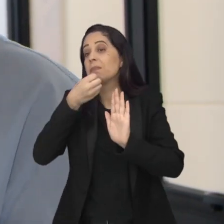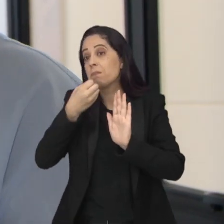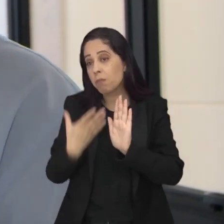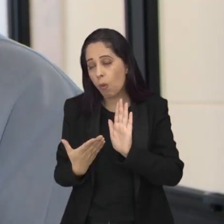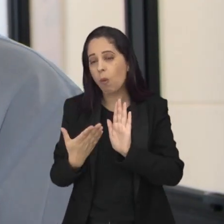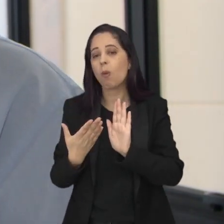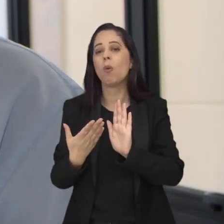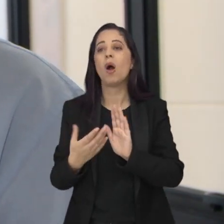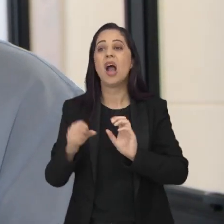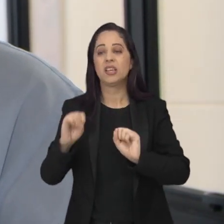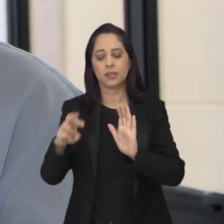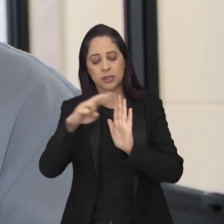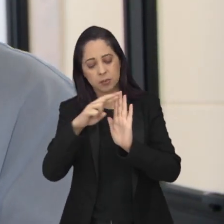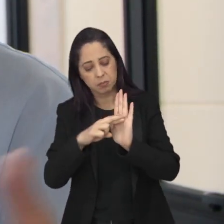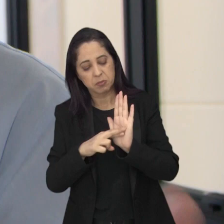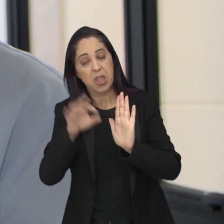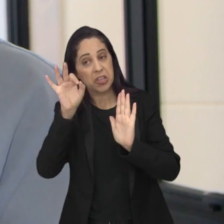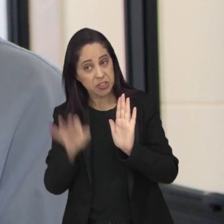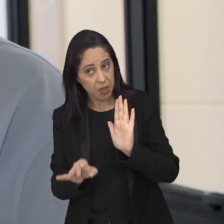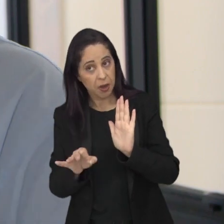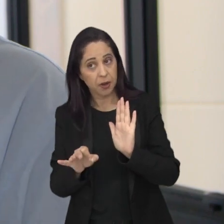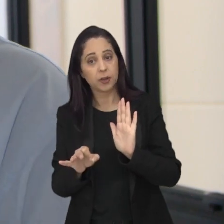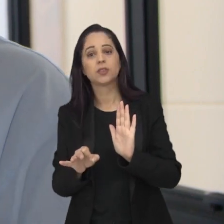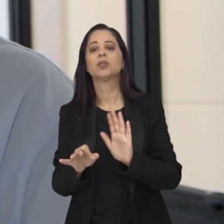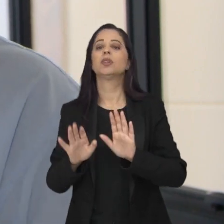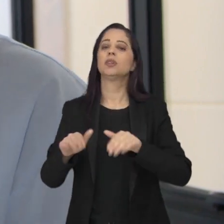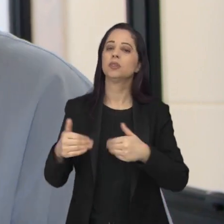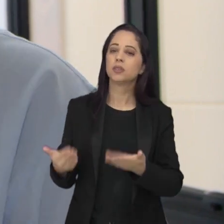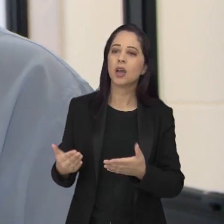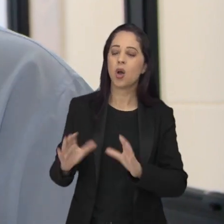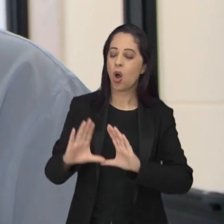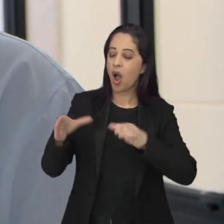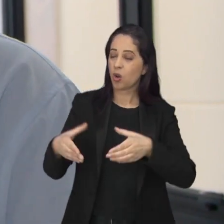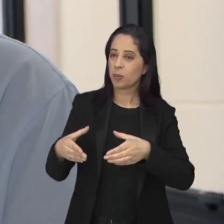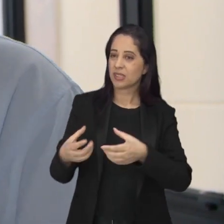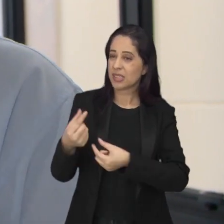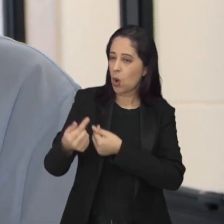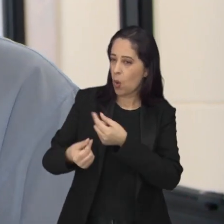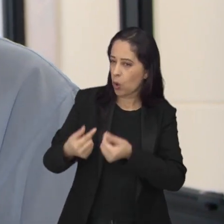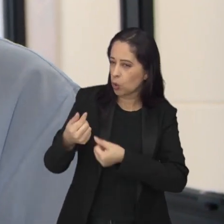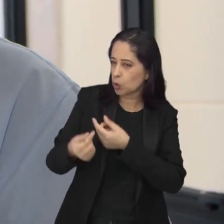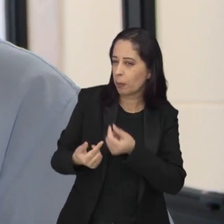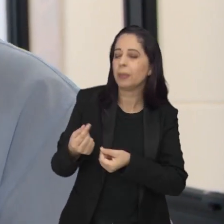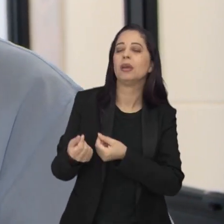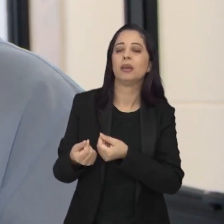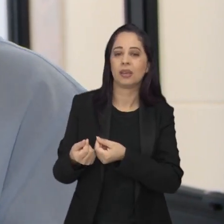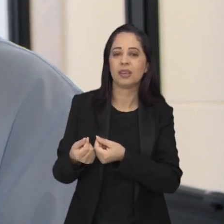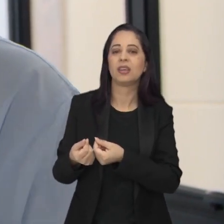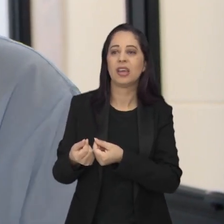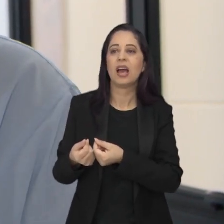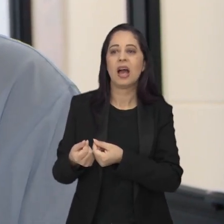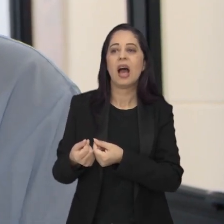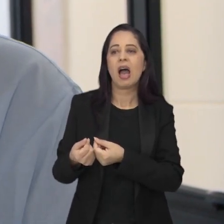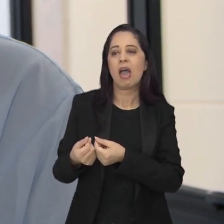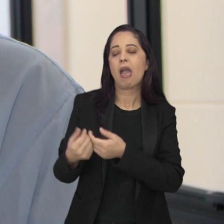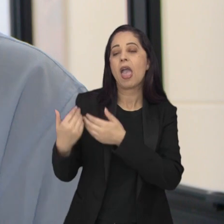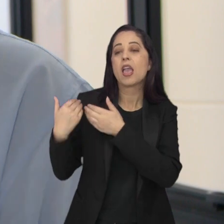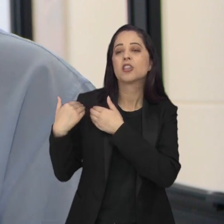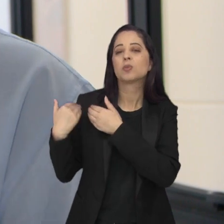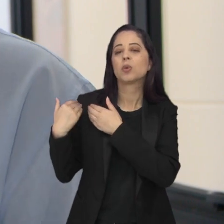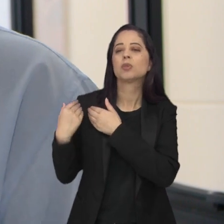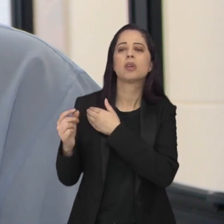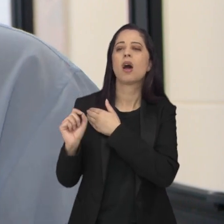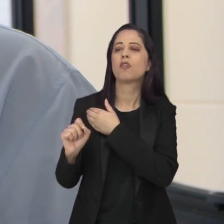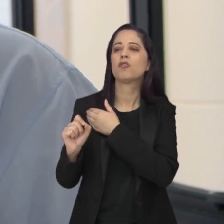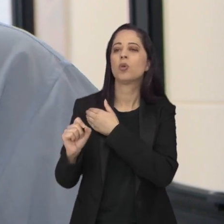se ela atende os requisitos para que ela seja implementada no município. Então, a Comissão de Economia, de Finanças e Economia, ela tem esse papel